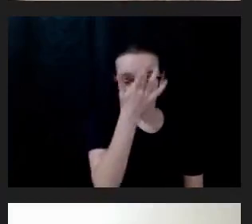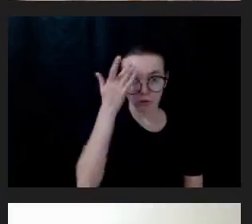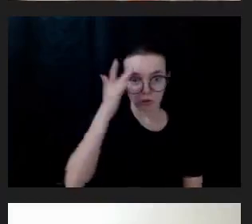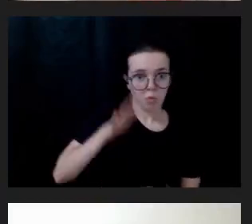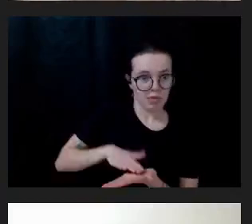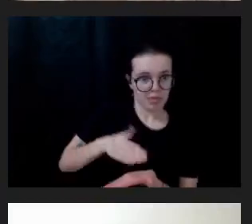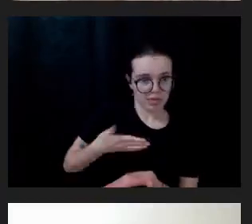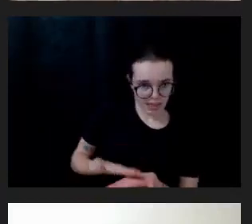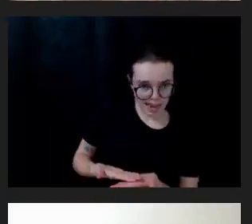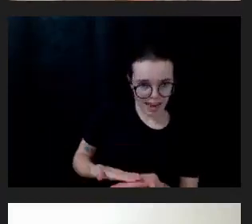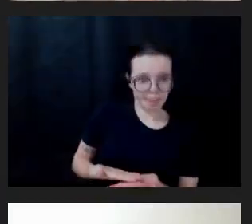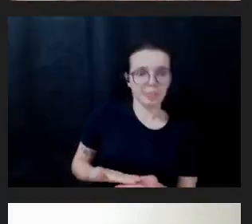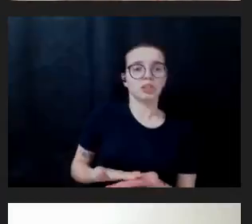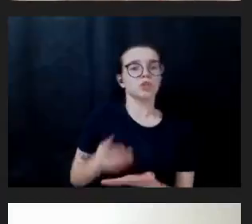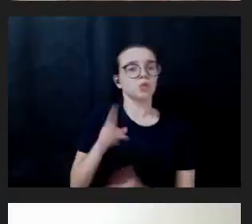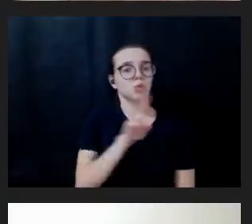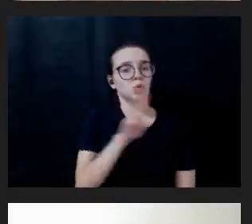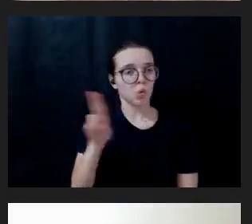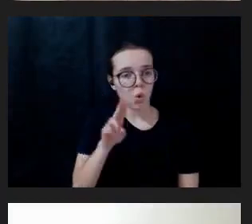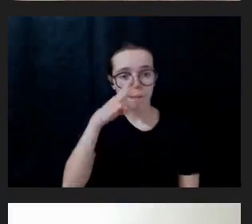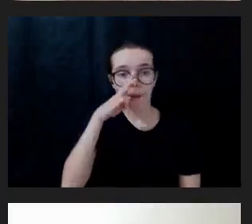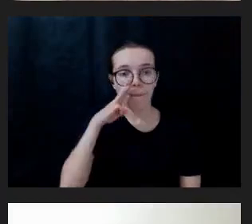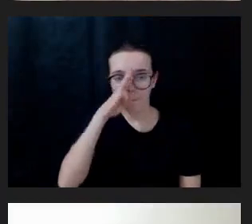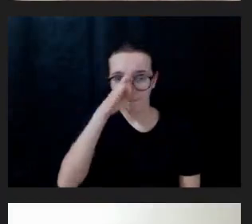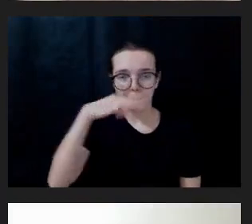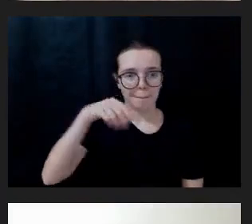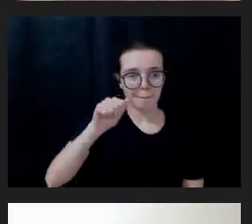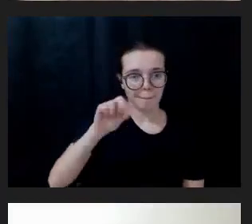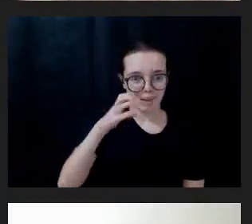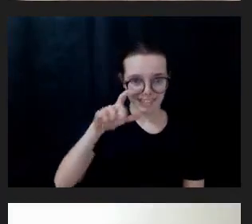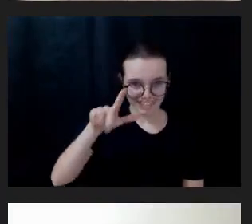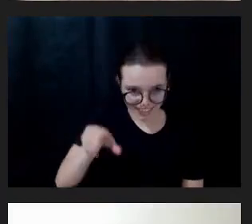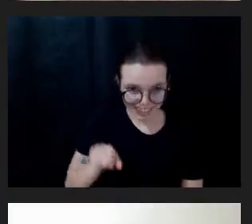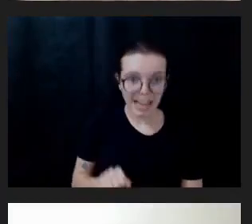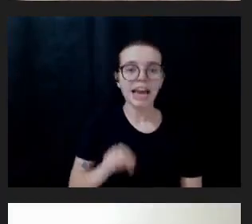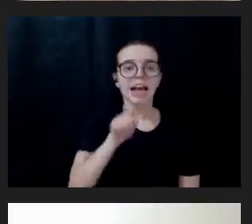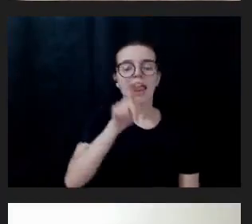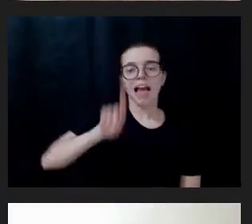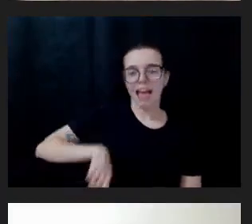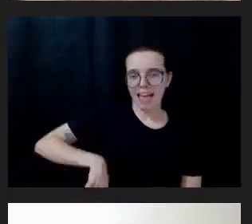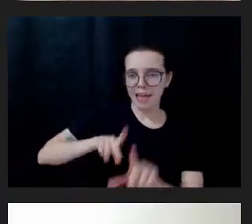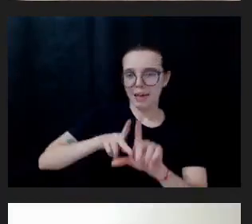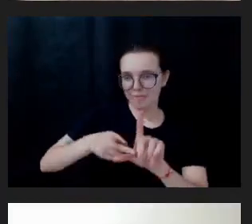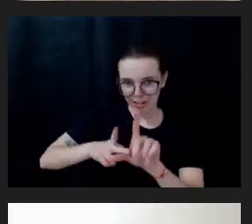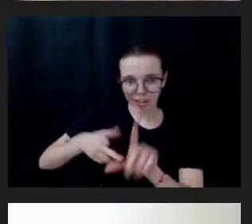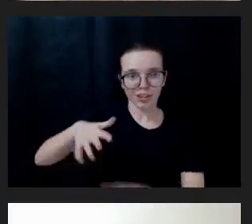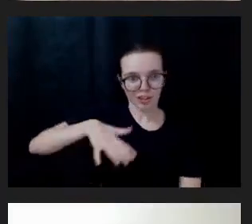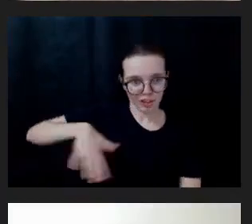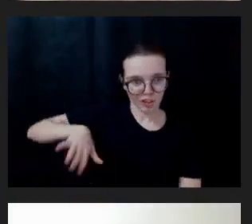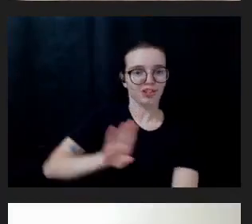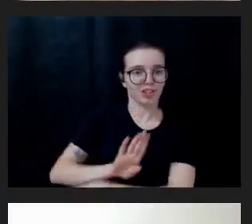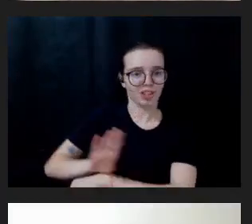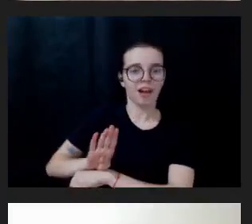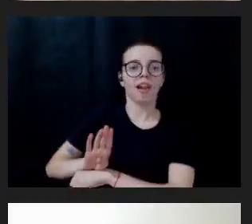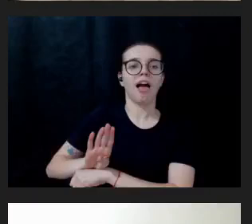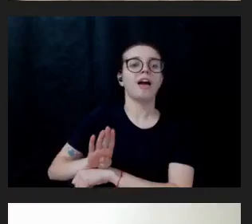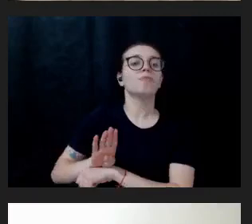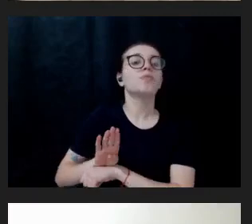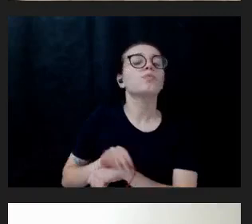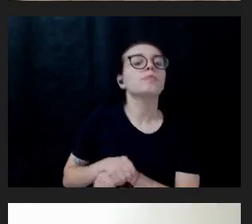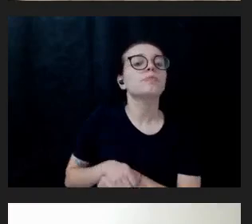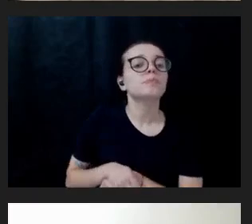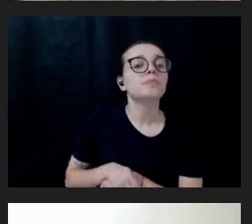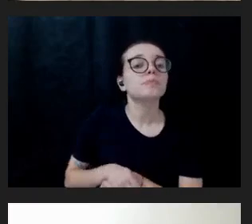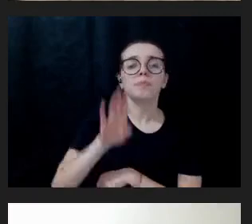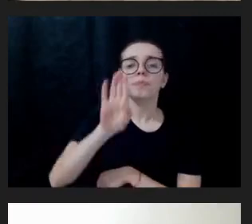é a Marcela Ferreira, ela é bacharel, ela está perguntando: professor,